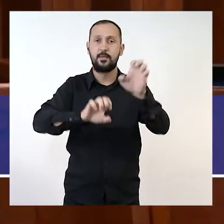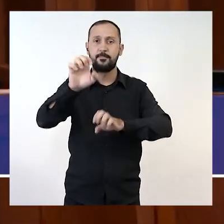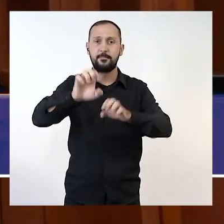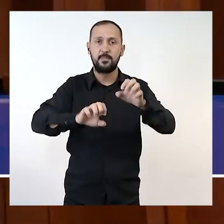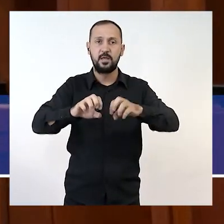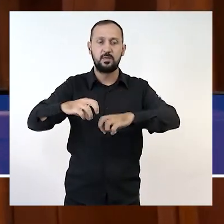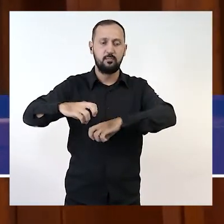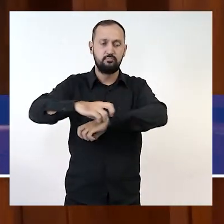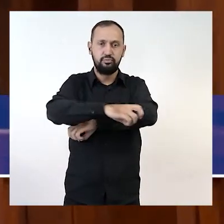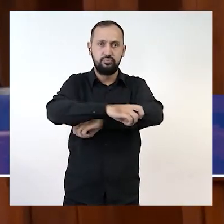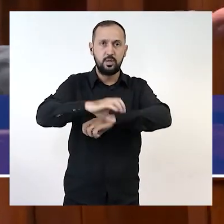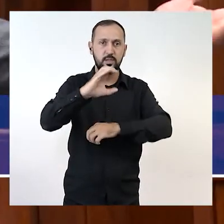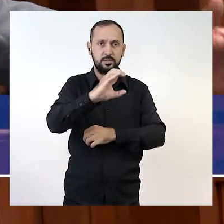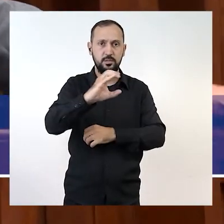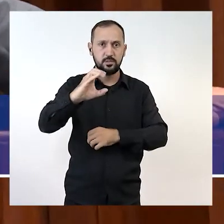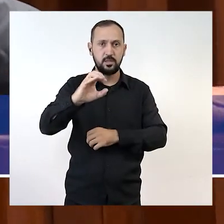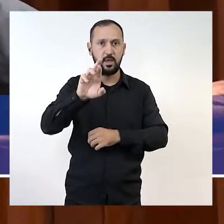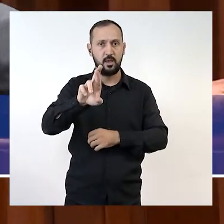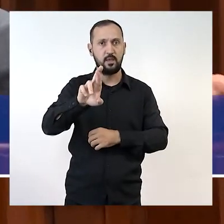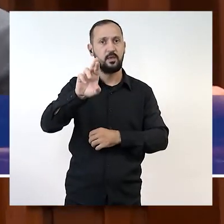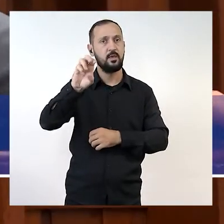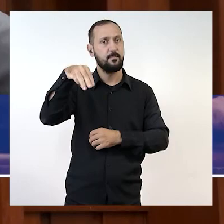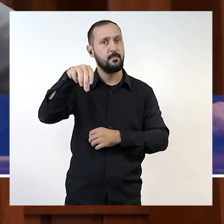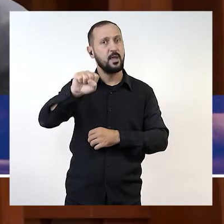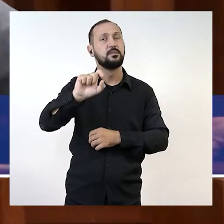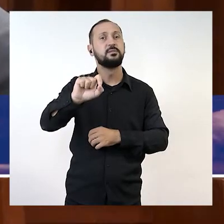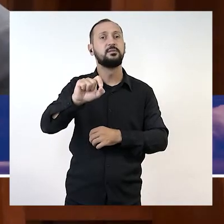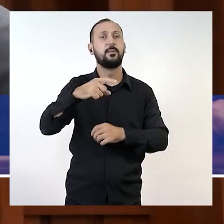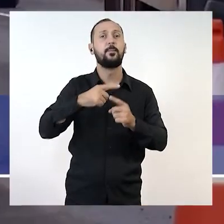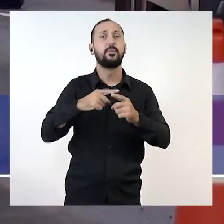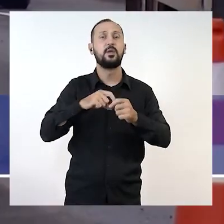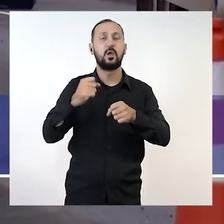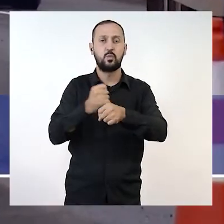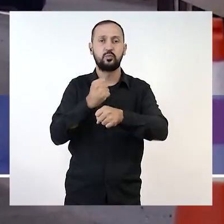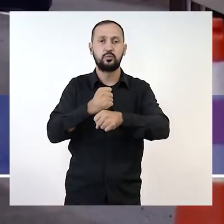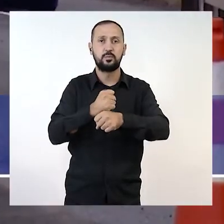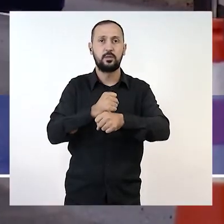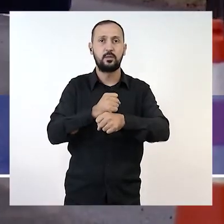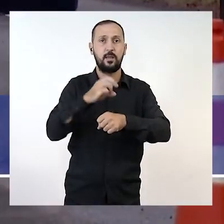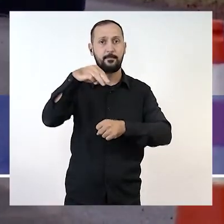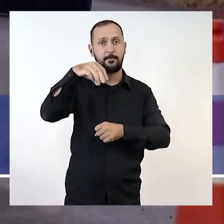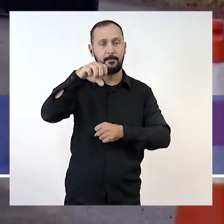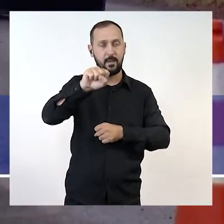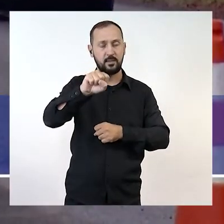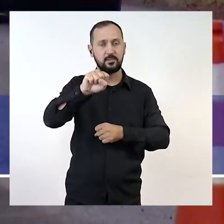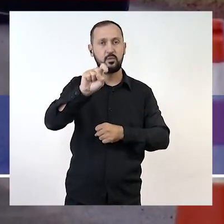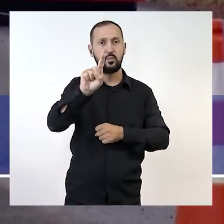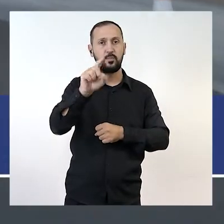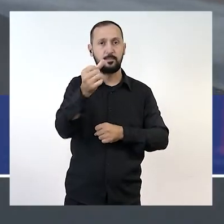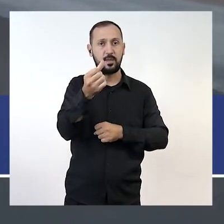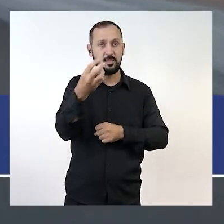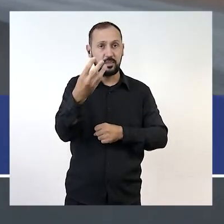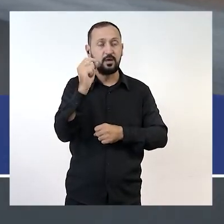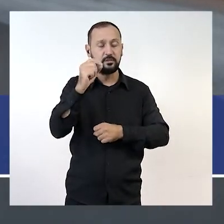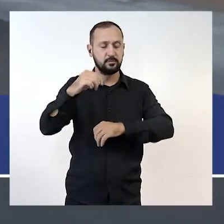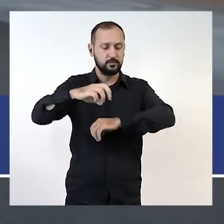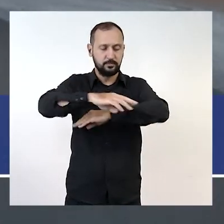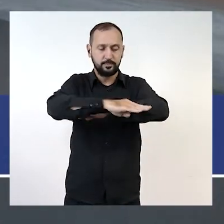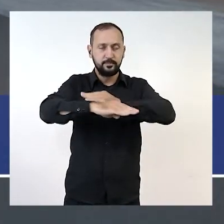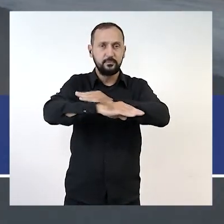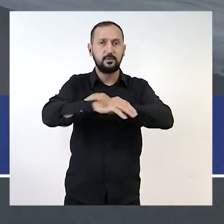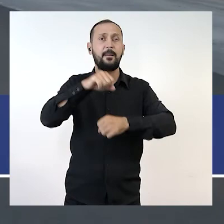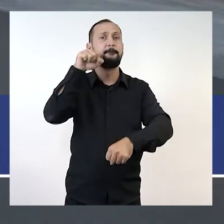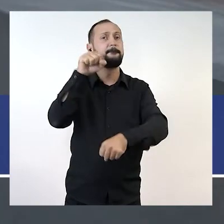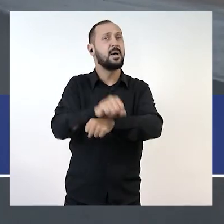firmado com a concessionária CCR-MS. Atualmente, a duplicação da BR-163, que